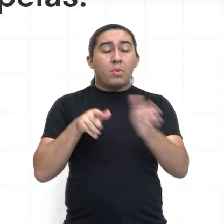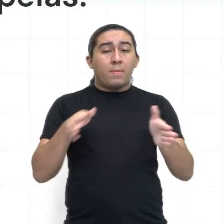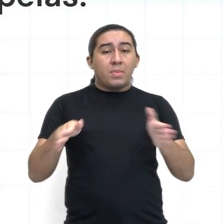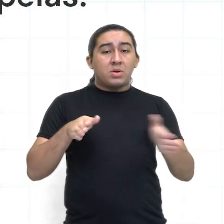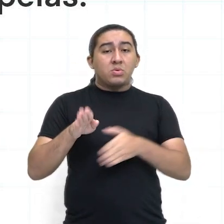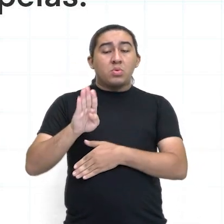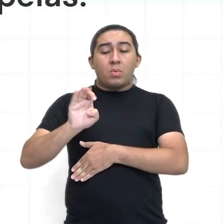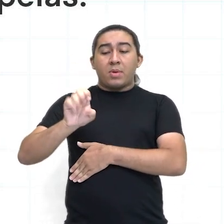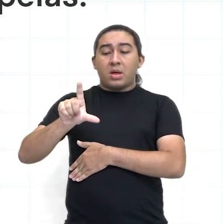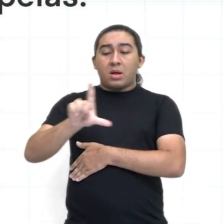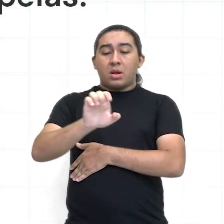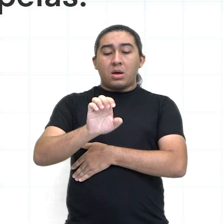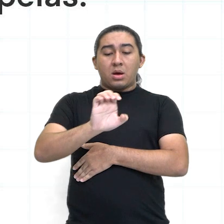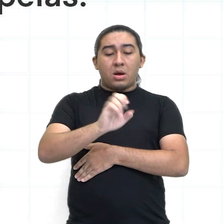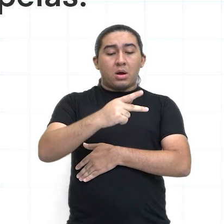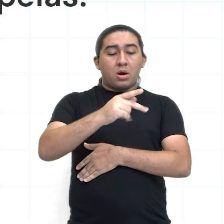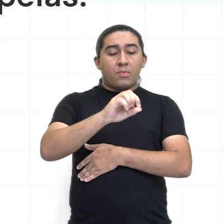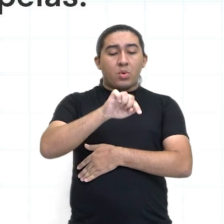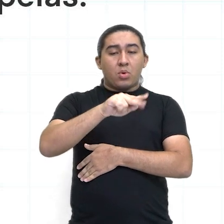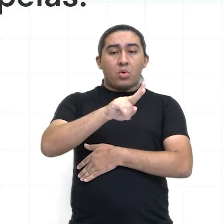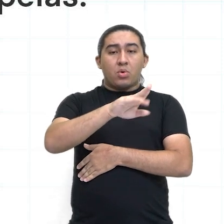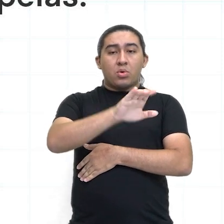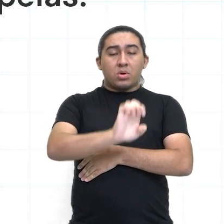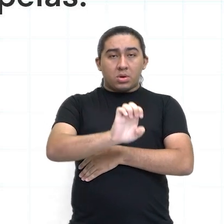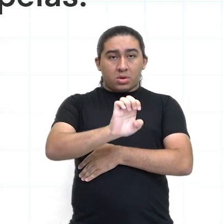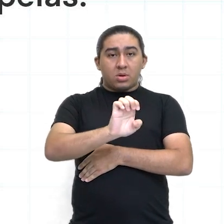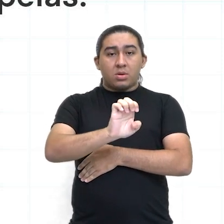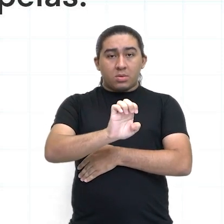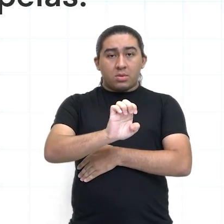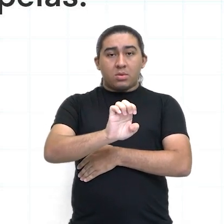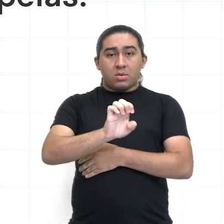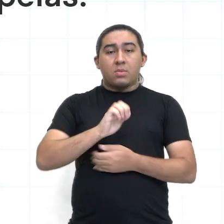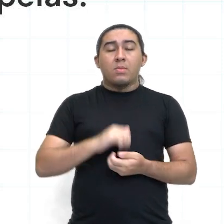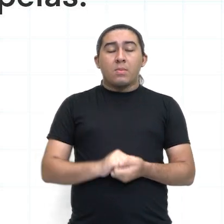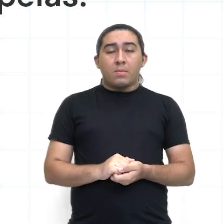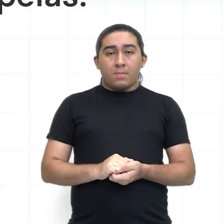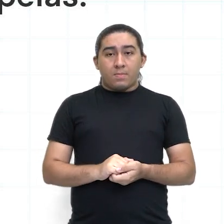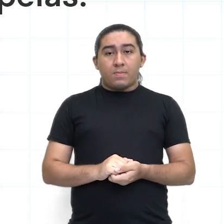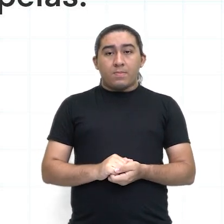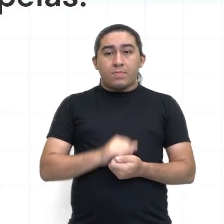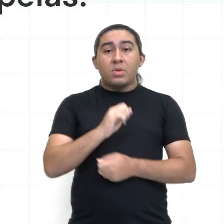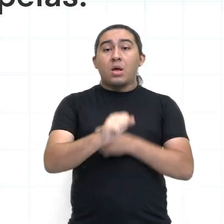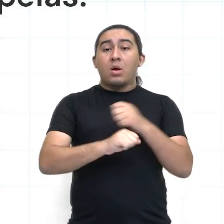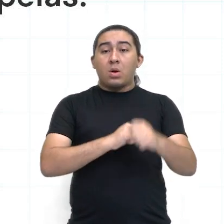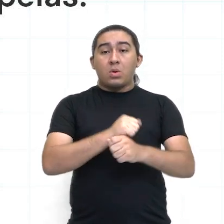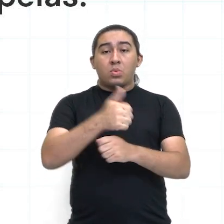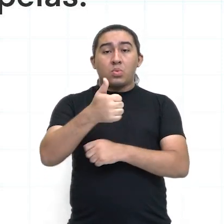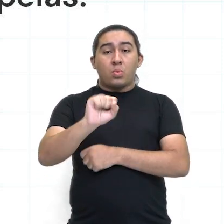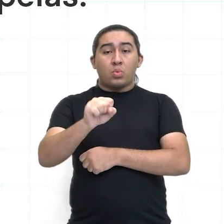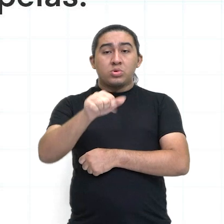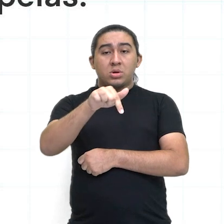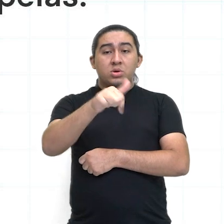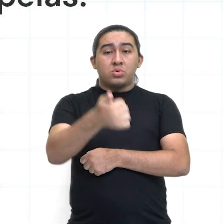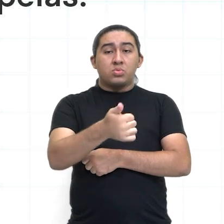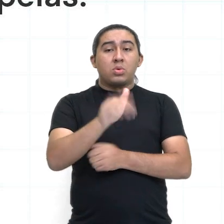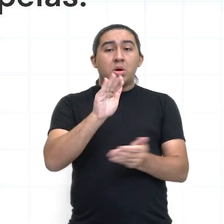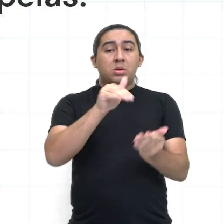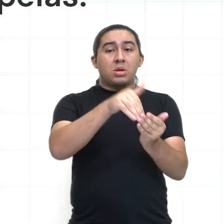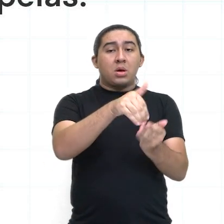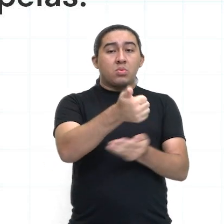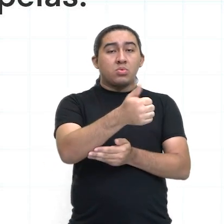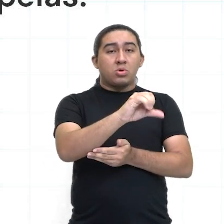que ocorreu no momento da chamada Belle Époque, entre 1871